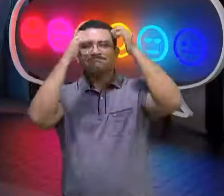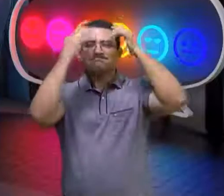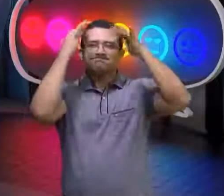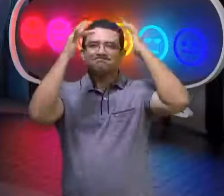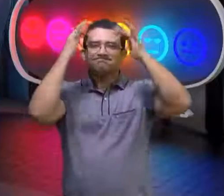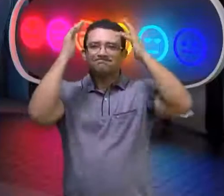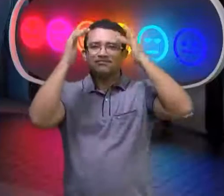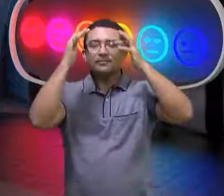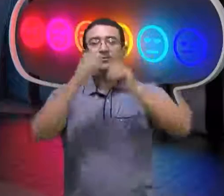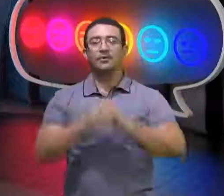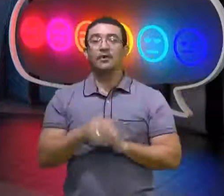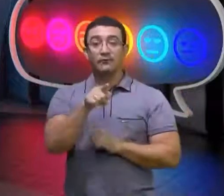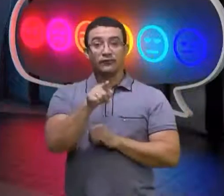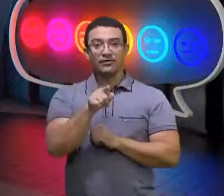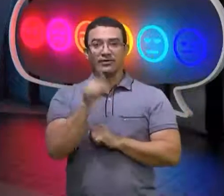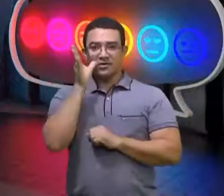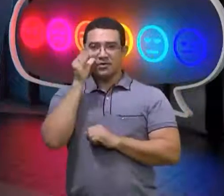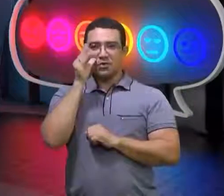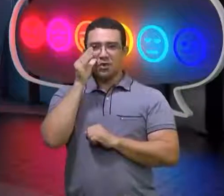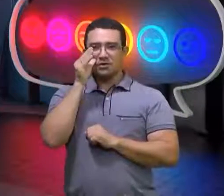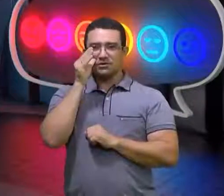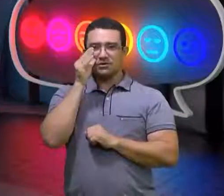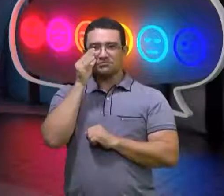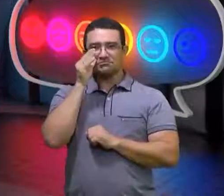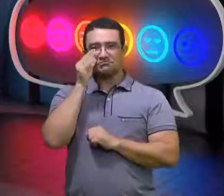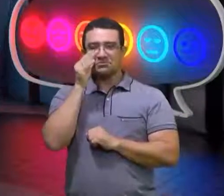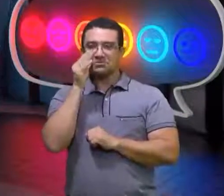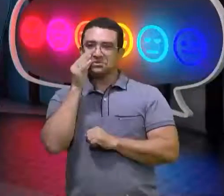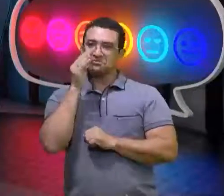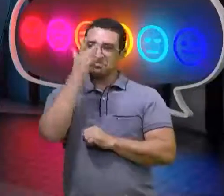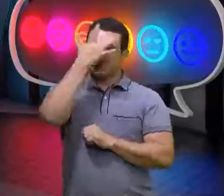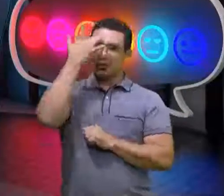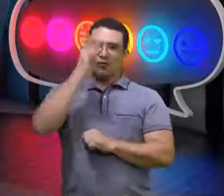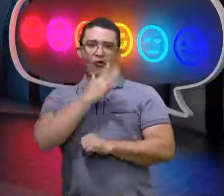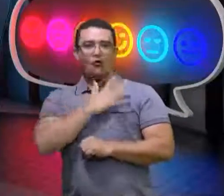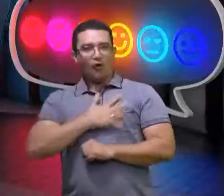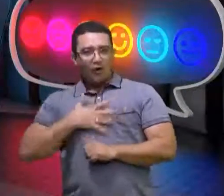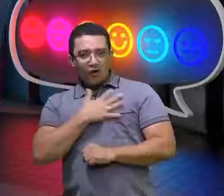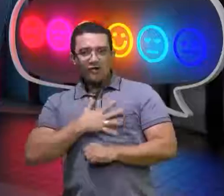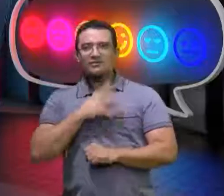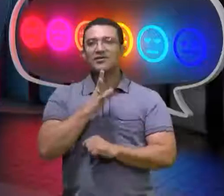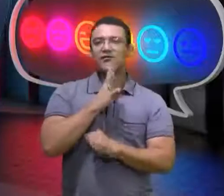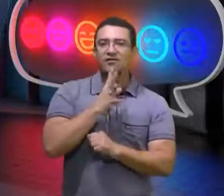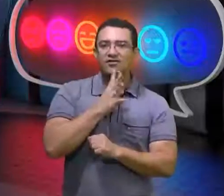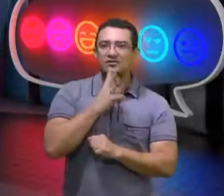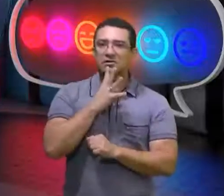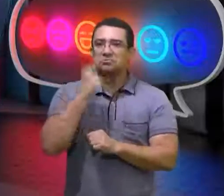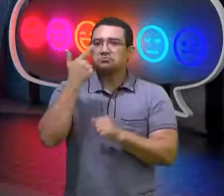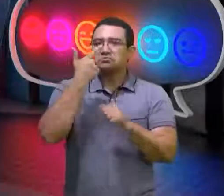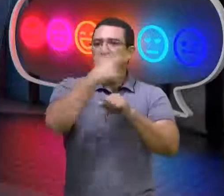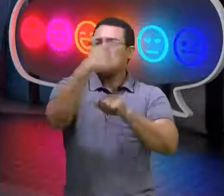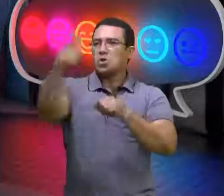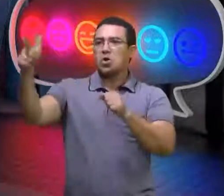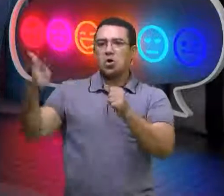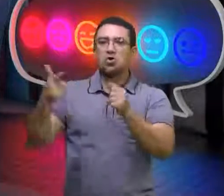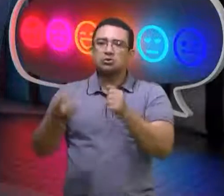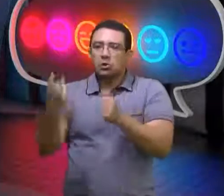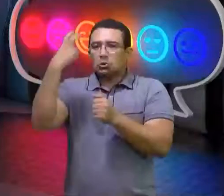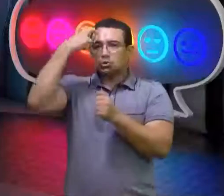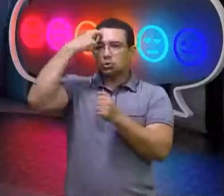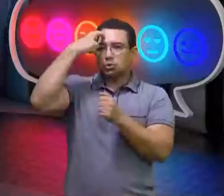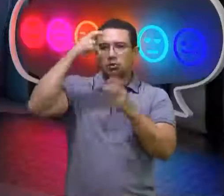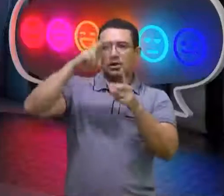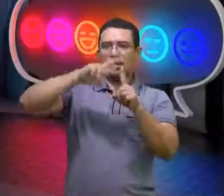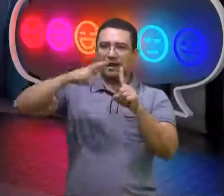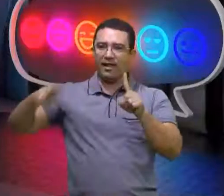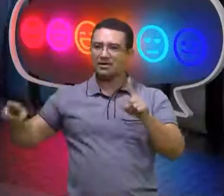para vocês aí, para quem tem, né, quem gosta de conhecer um pouquinho mais sobre a cultura, né, as religiões